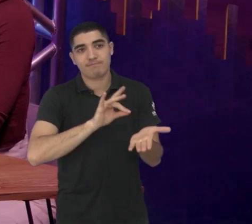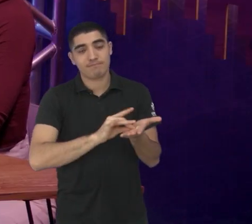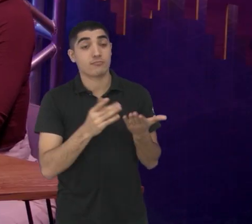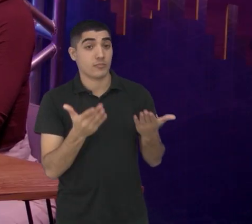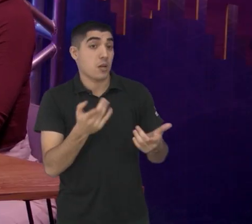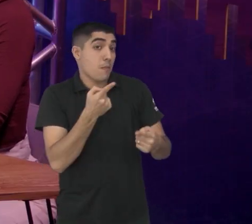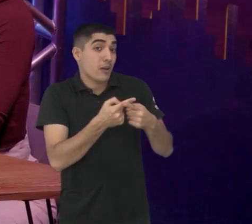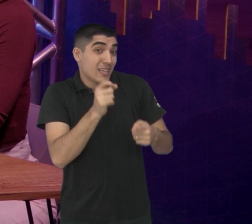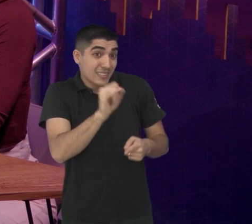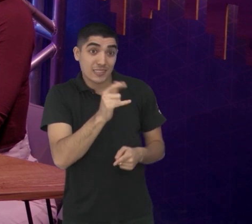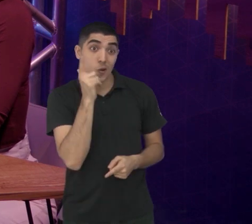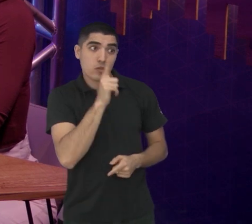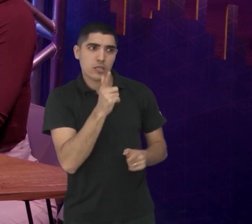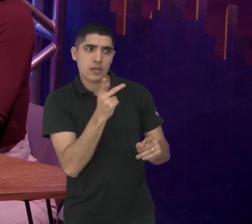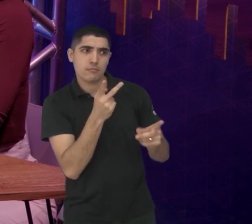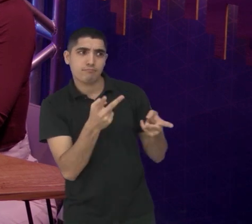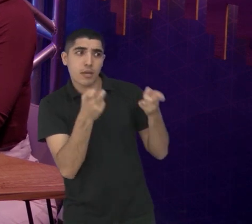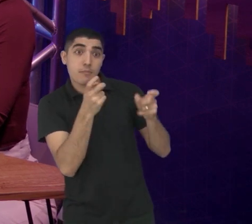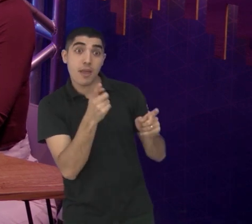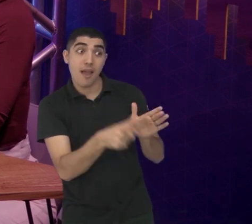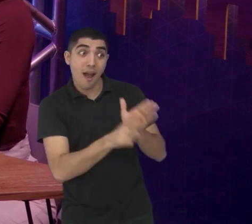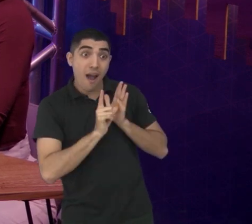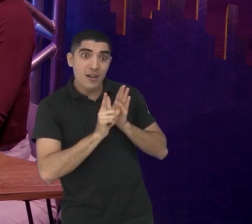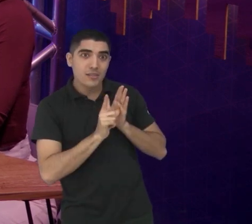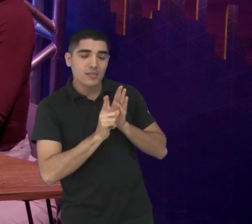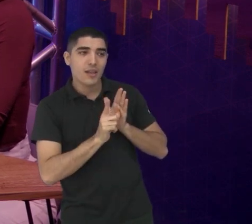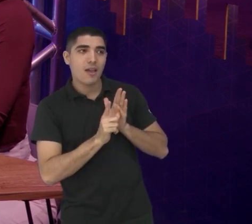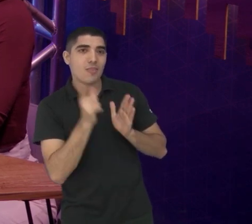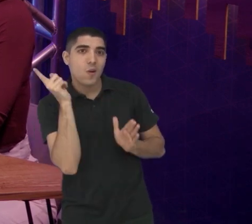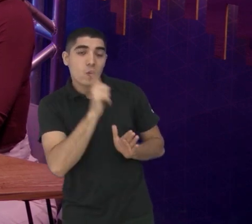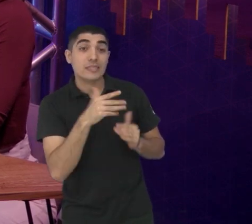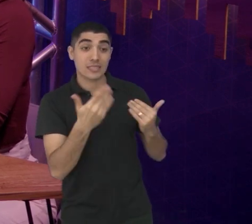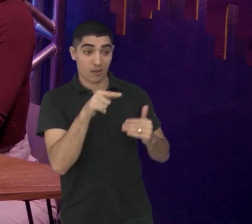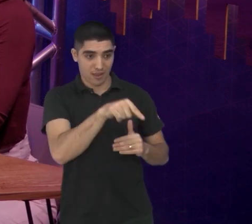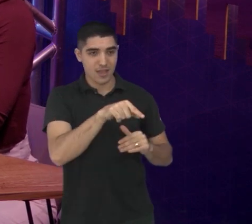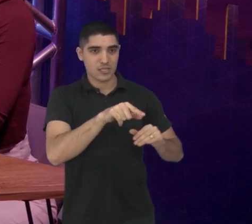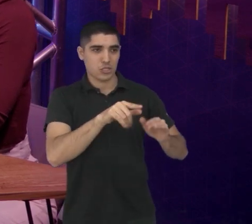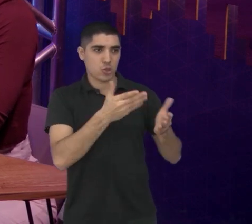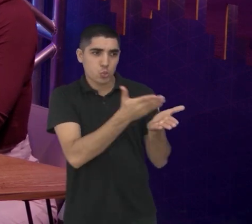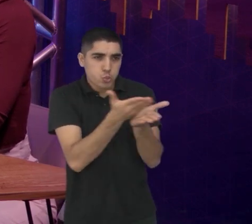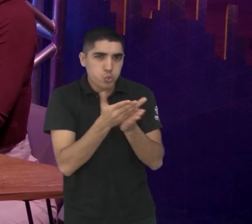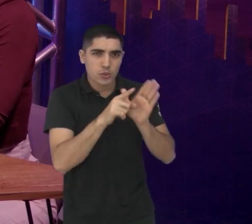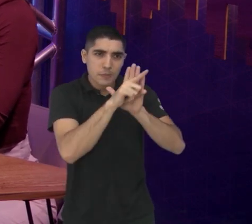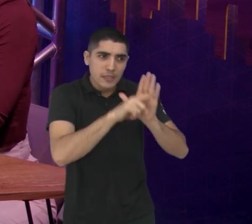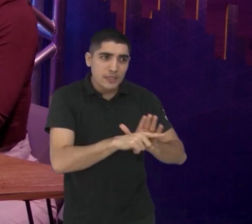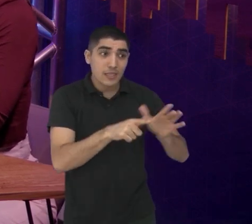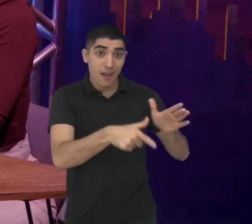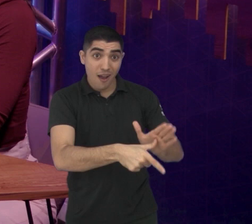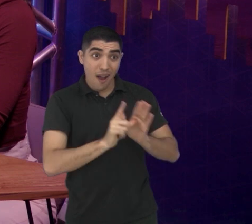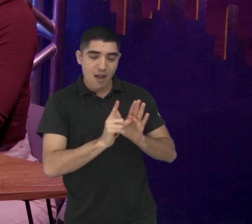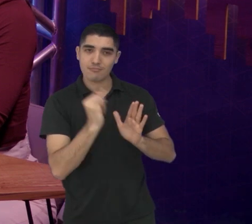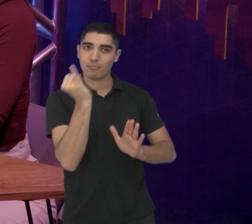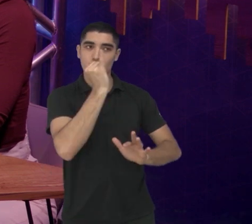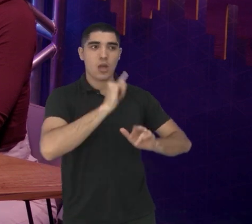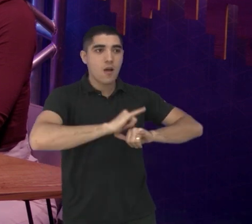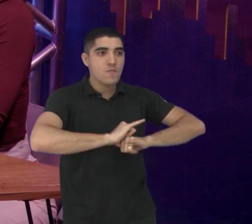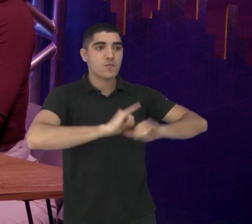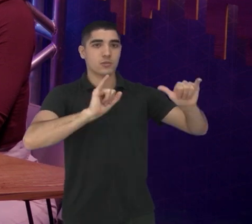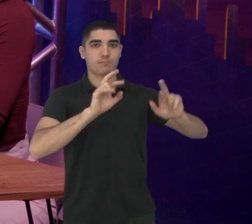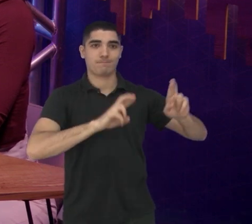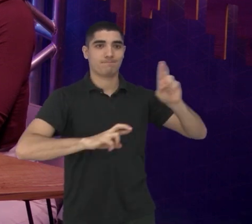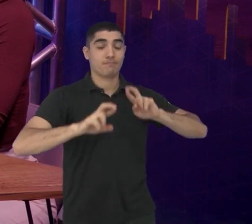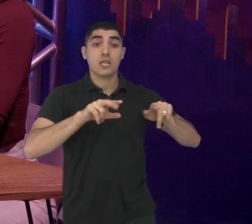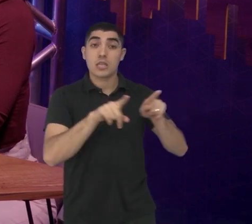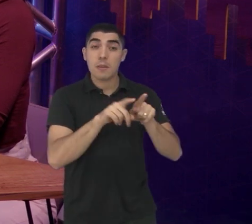realmente, porque se a gente pode prever, né, então, Sim. tendo esses estudos, esses sistemas, né, de prevenção é muito importante. E